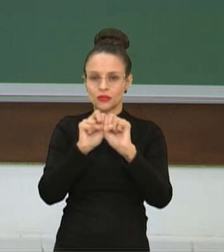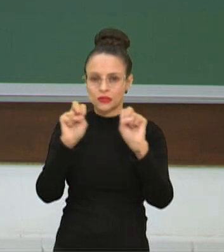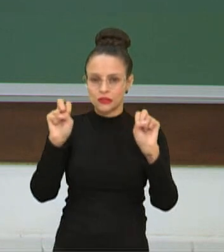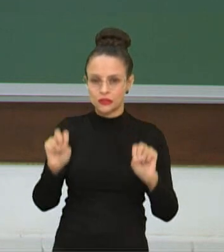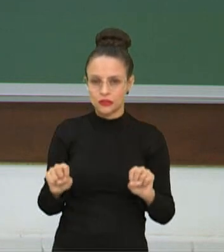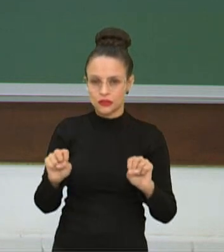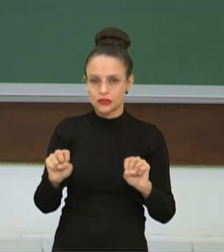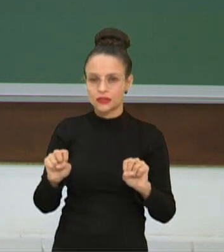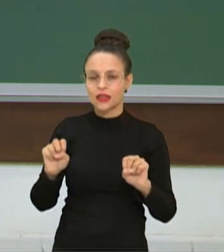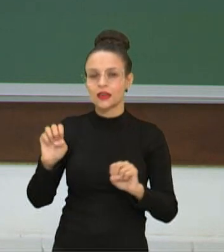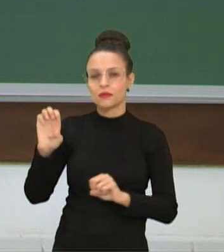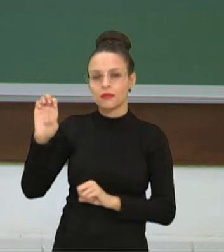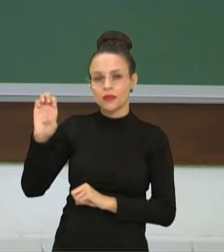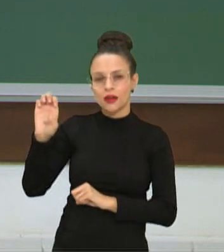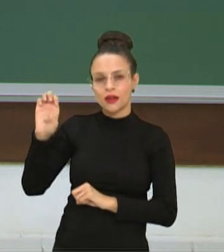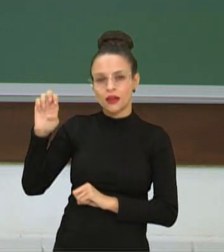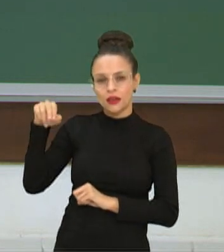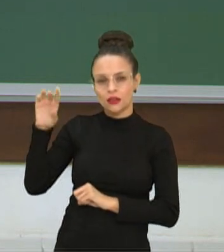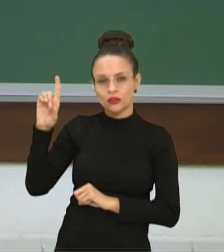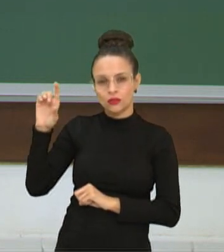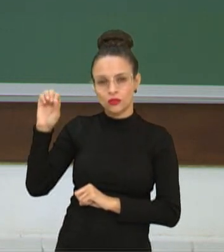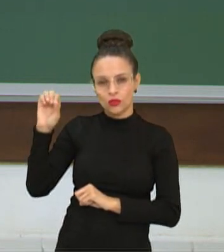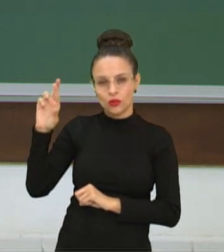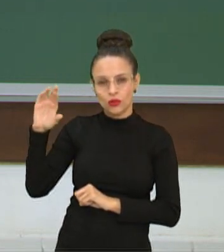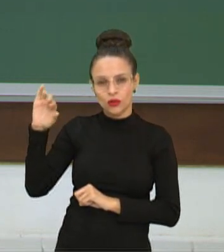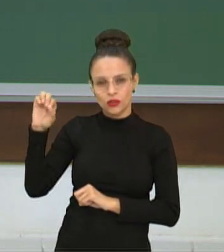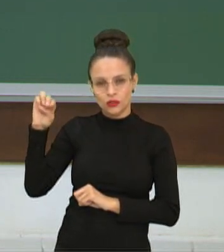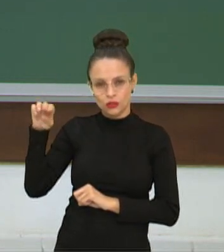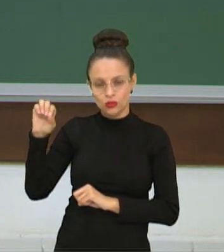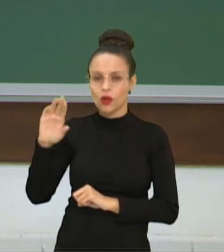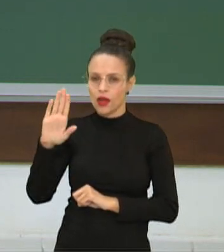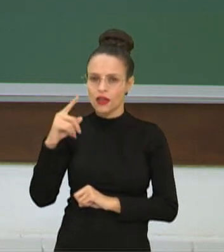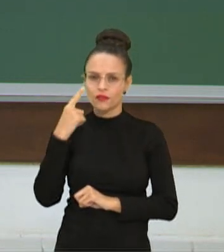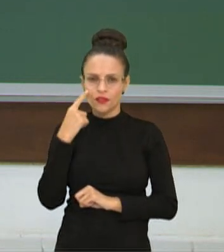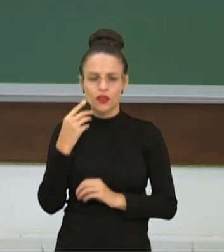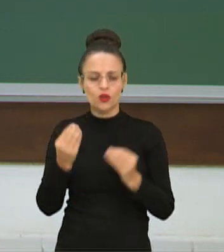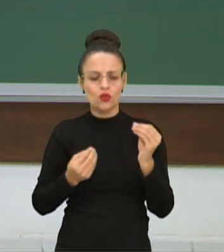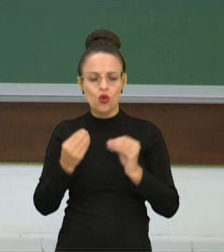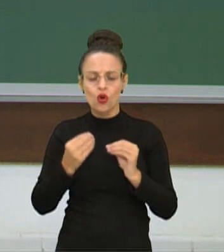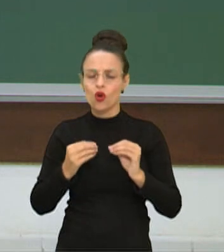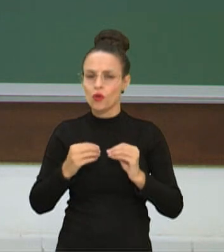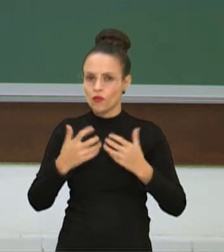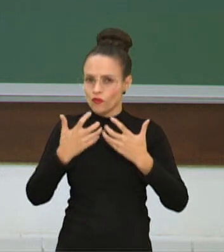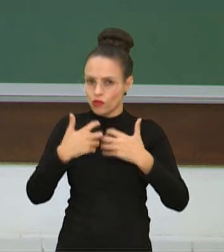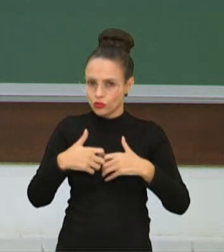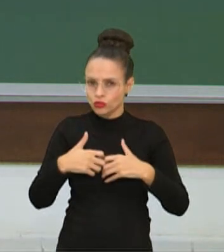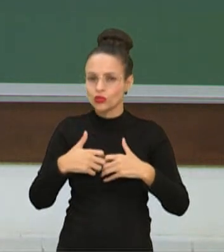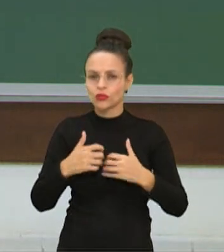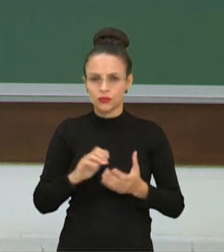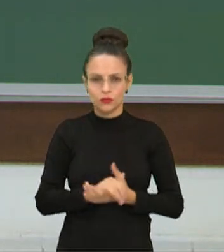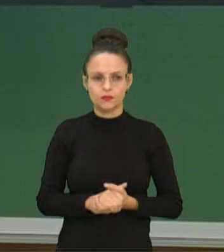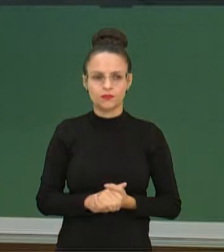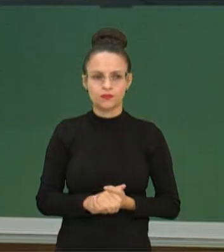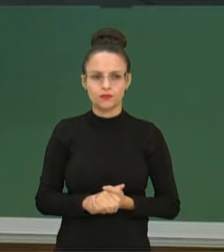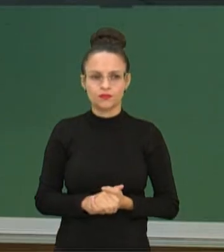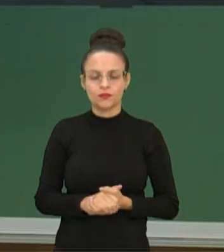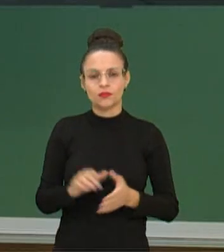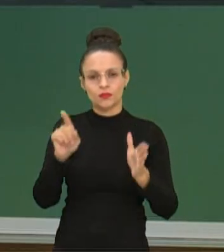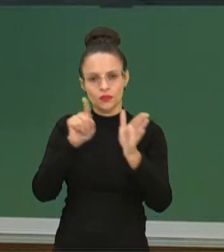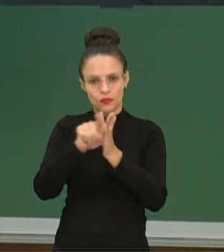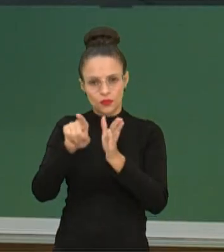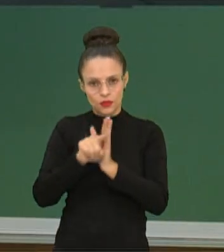os hormônios, aí sim a gente vai entender o funcionamento desta glândula, tá bom? Temos um quiz